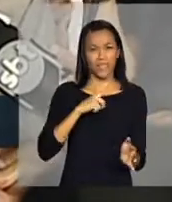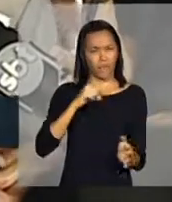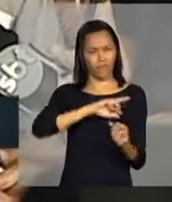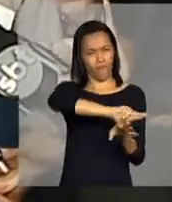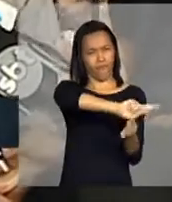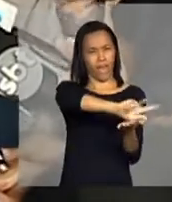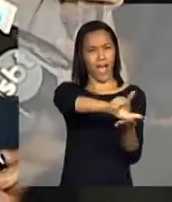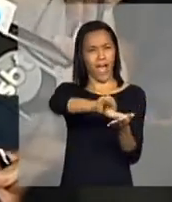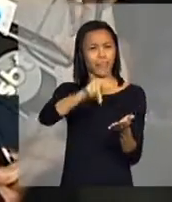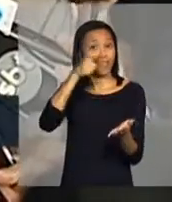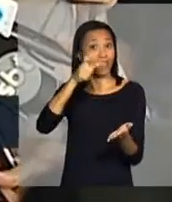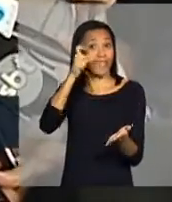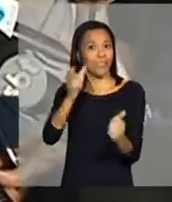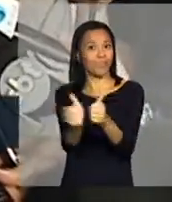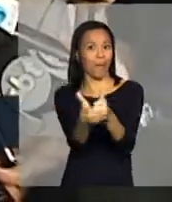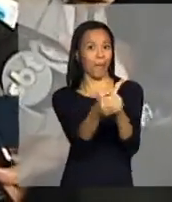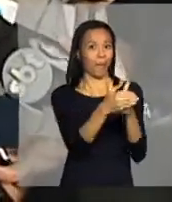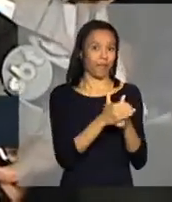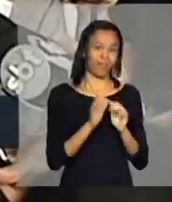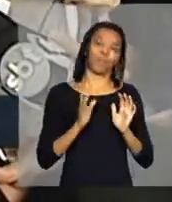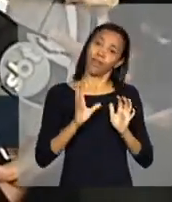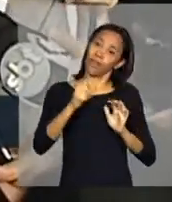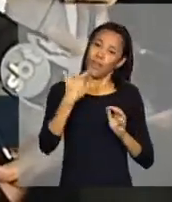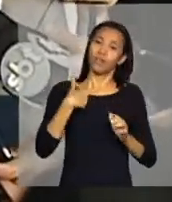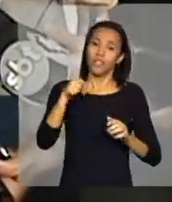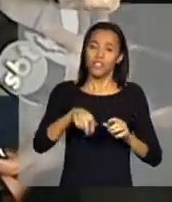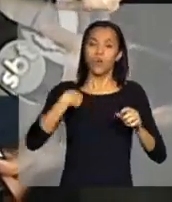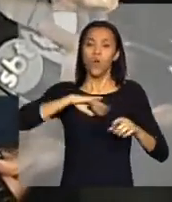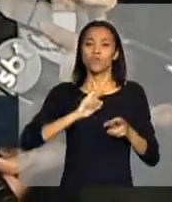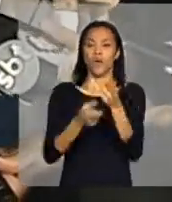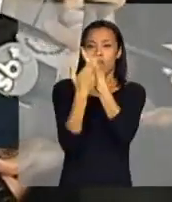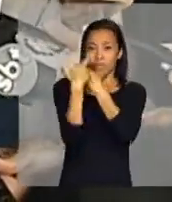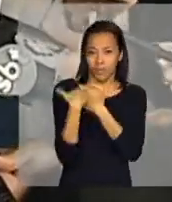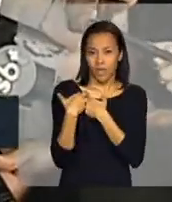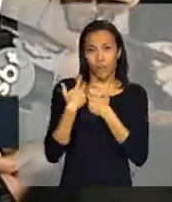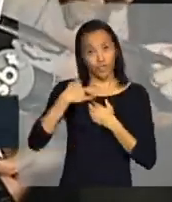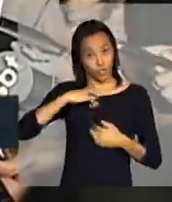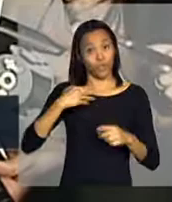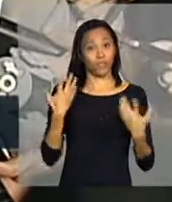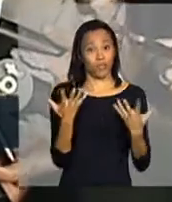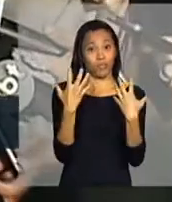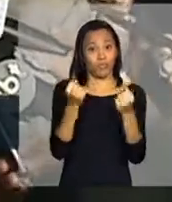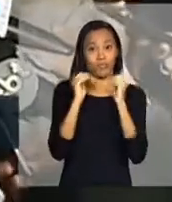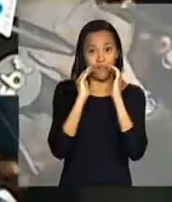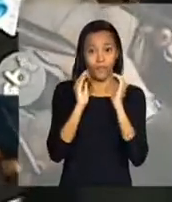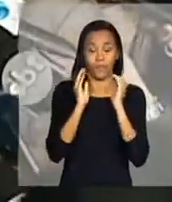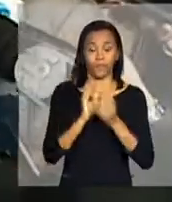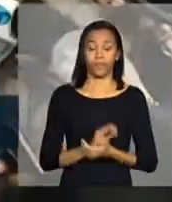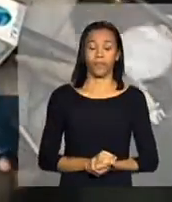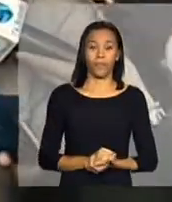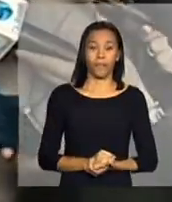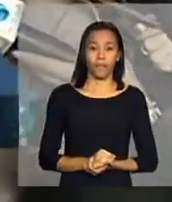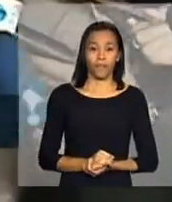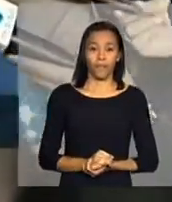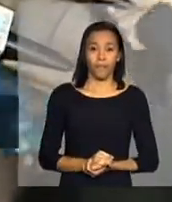envolvidos. Mas, claro, esse é o nosso papel e nós estamos executando ele à altura das nossas responsabilidades. Ministro, se houve algum